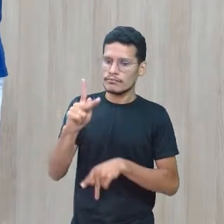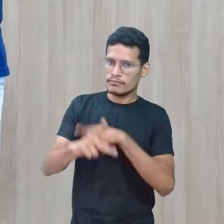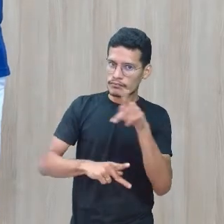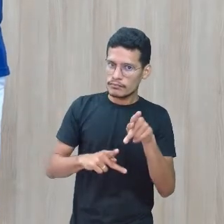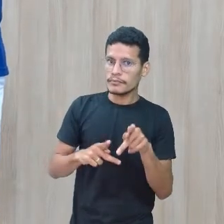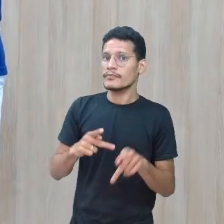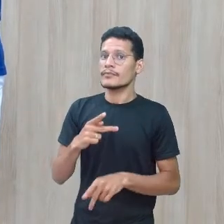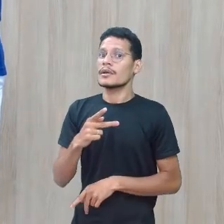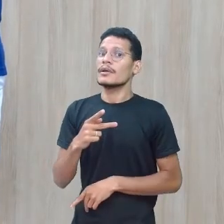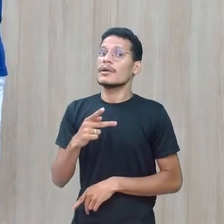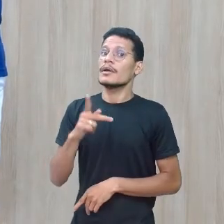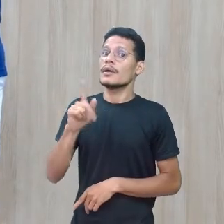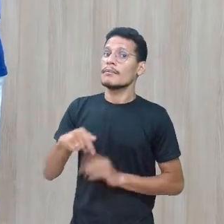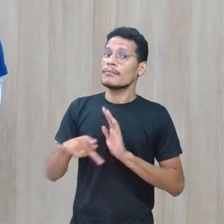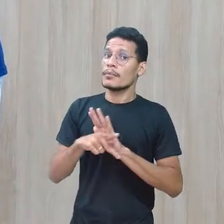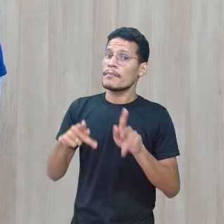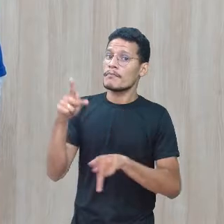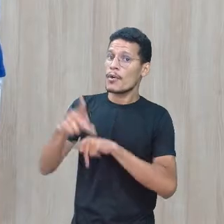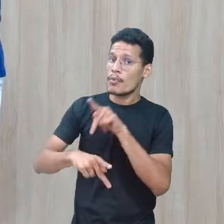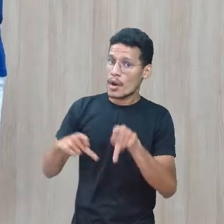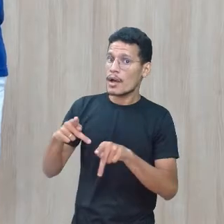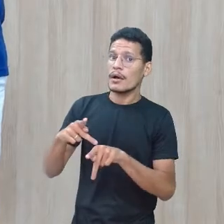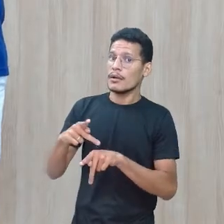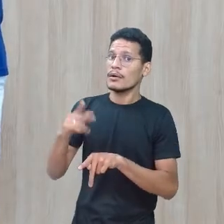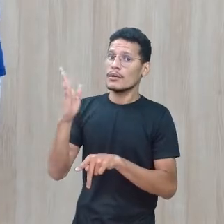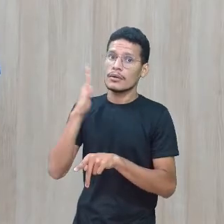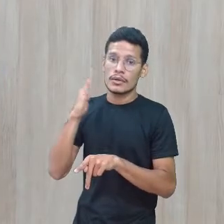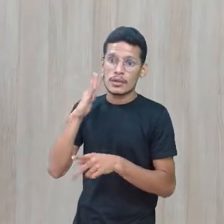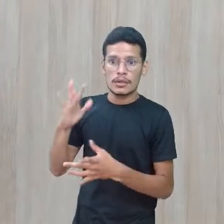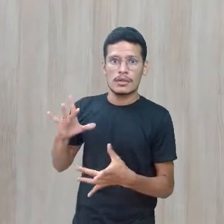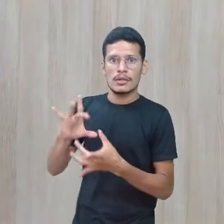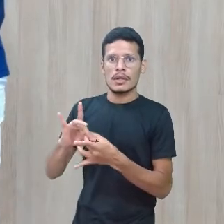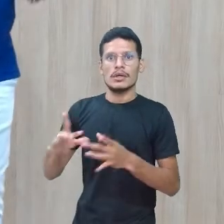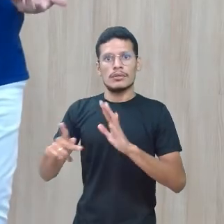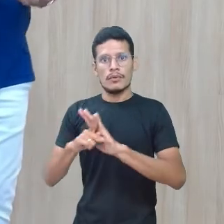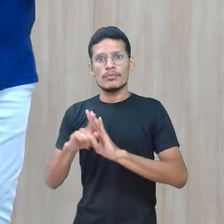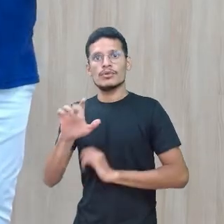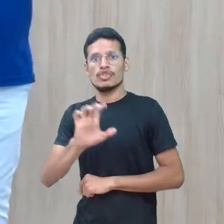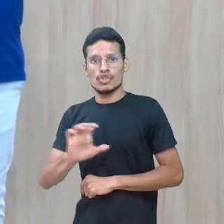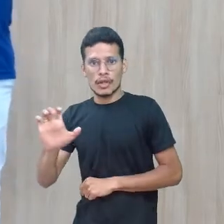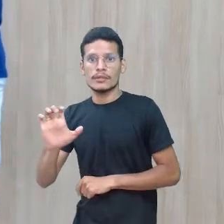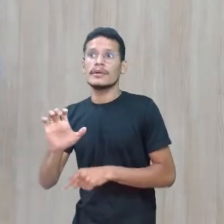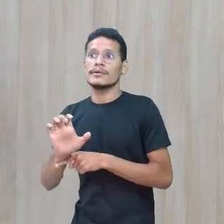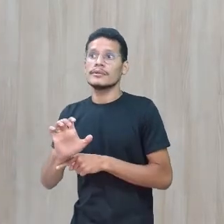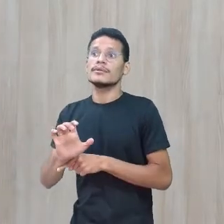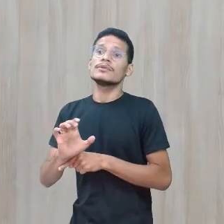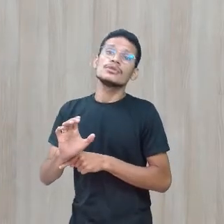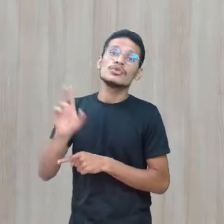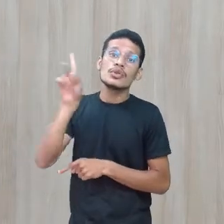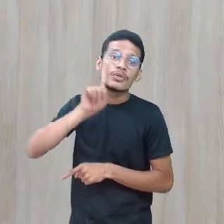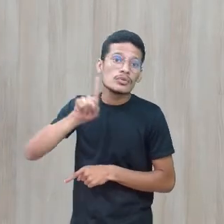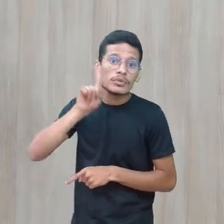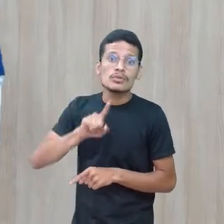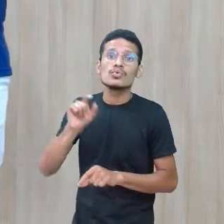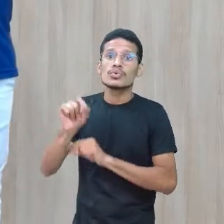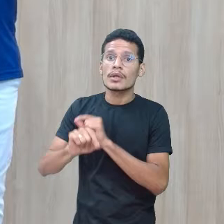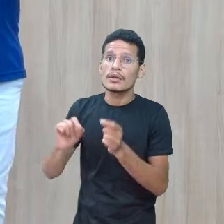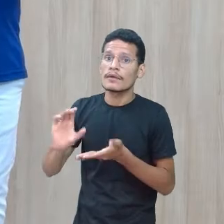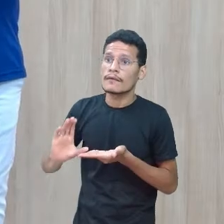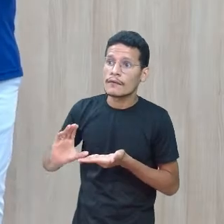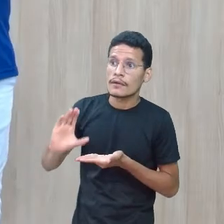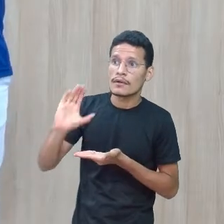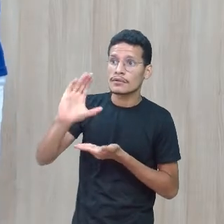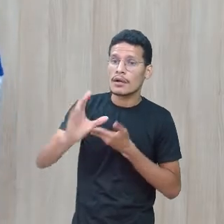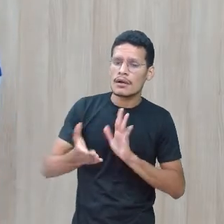não populistas, né, líderes mais populares, né, ligados à ideologia de esquerda. Então, os Estados Unidos ele começa a financiar